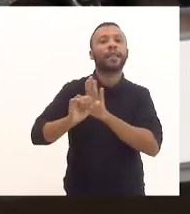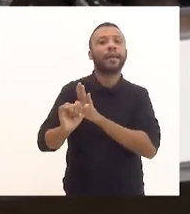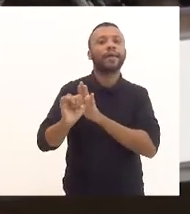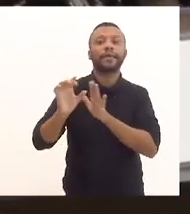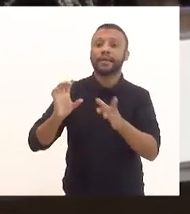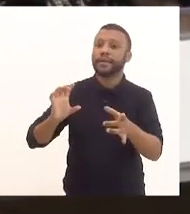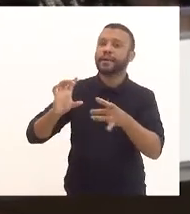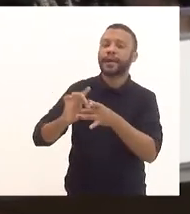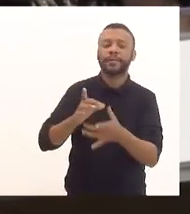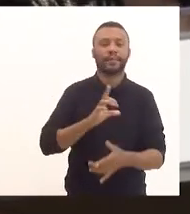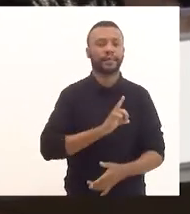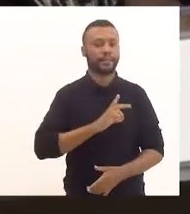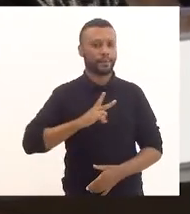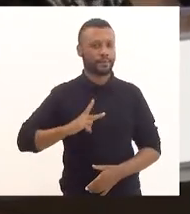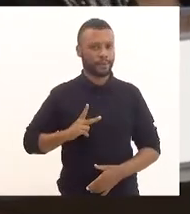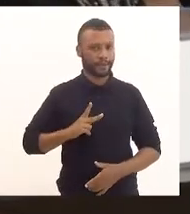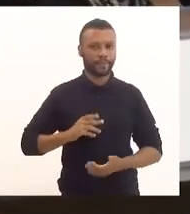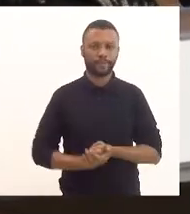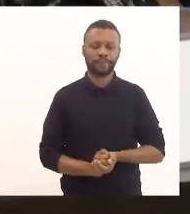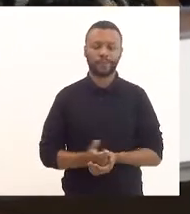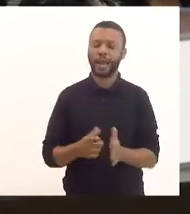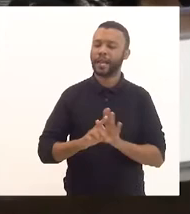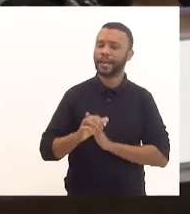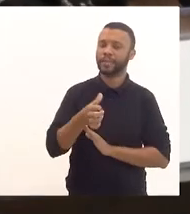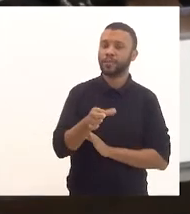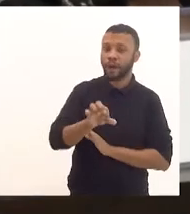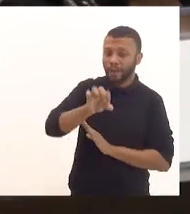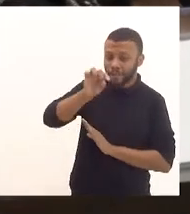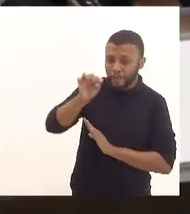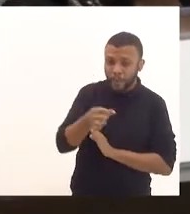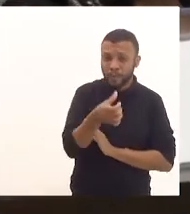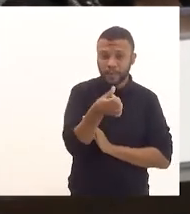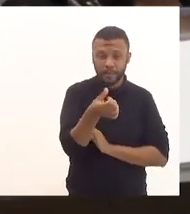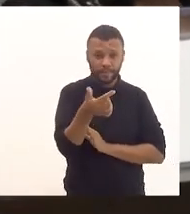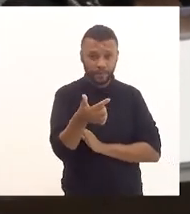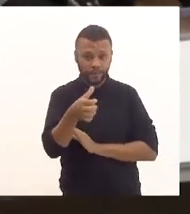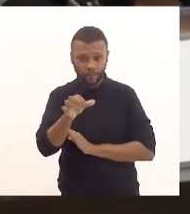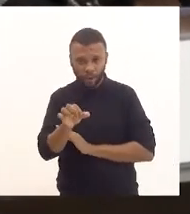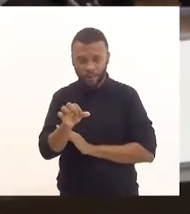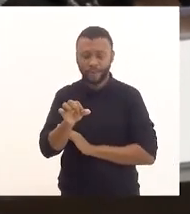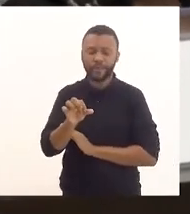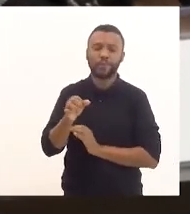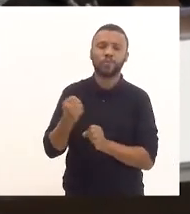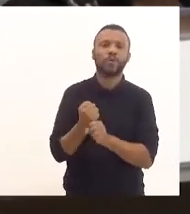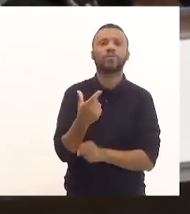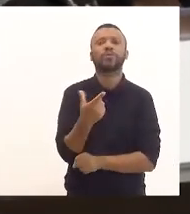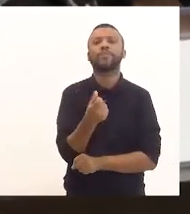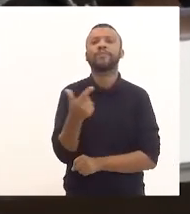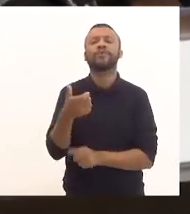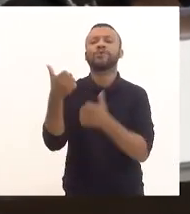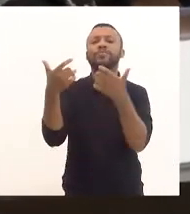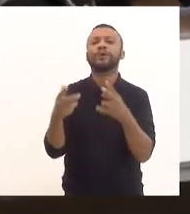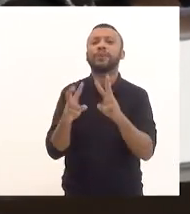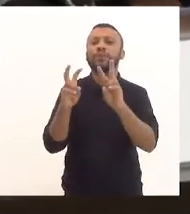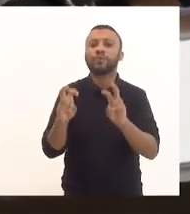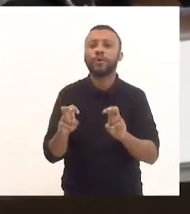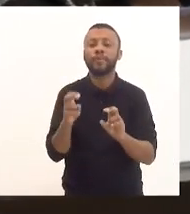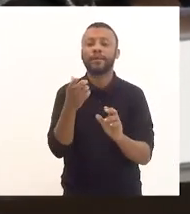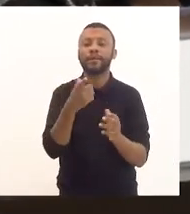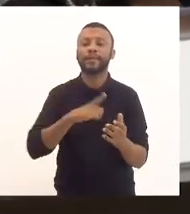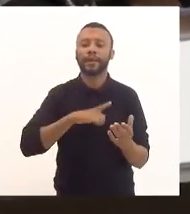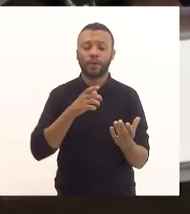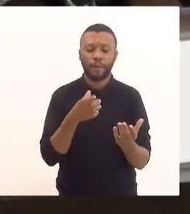Pública a lei 9629 de 44 2022 que dispõe sobre a câmera